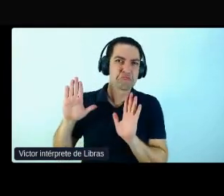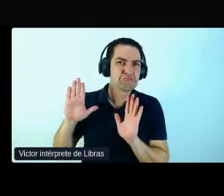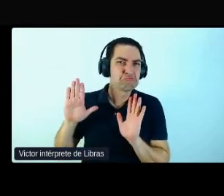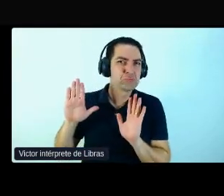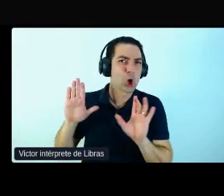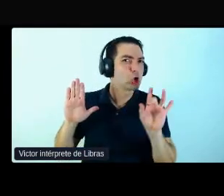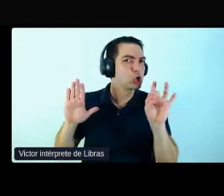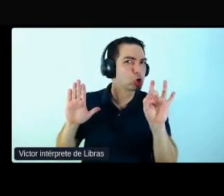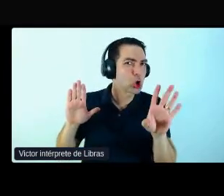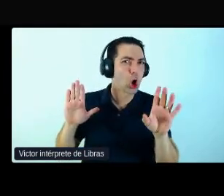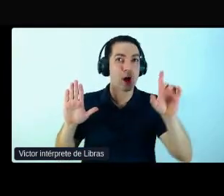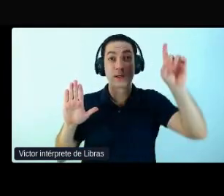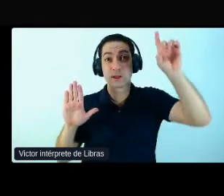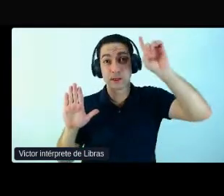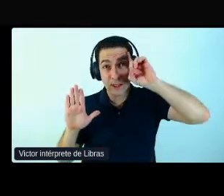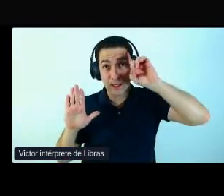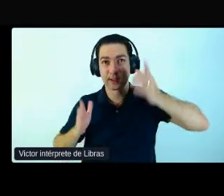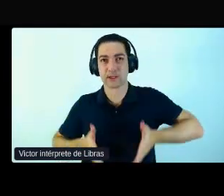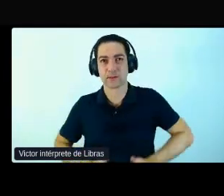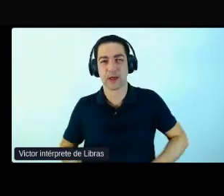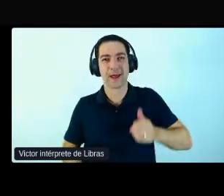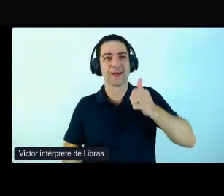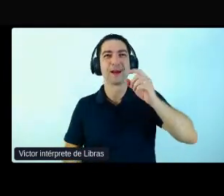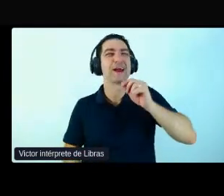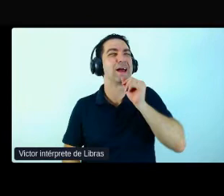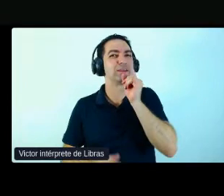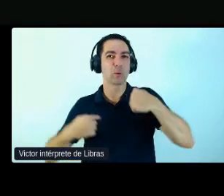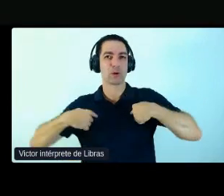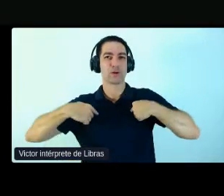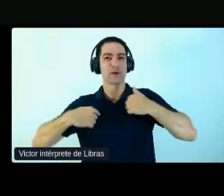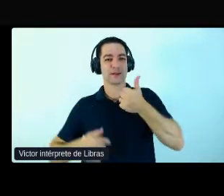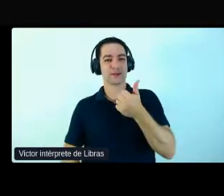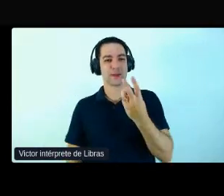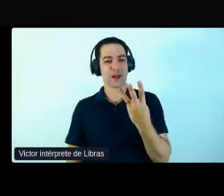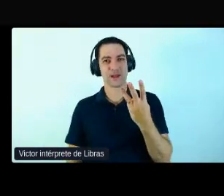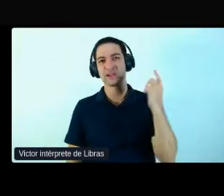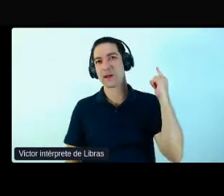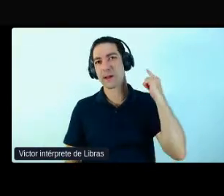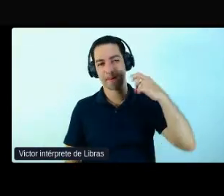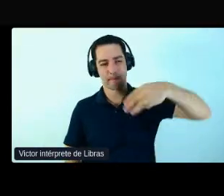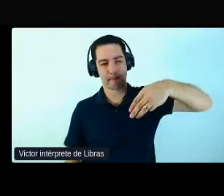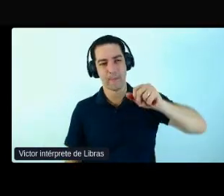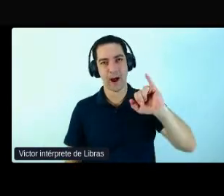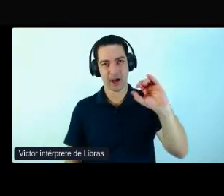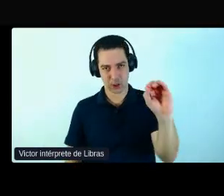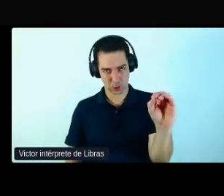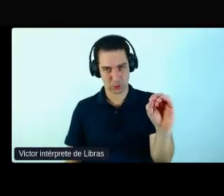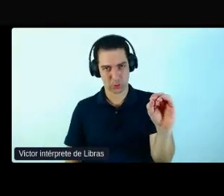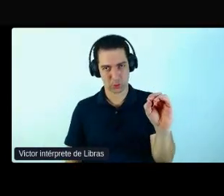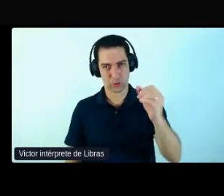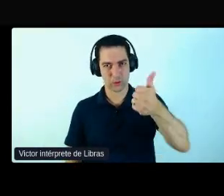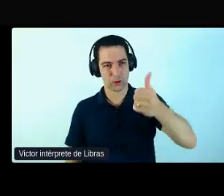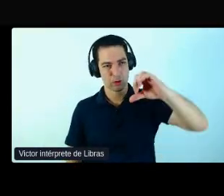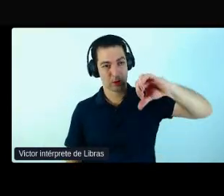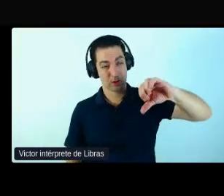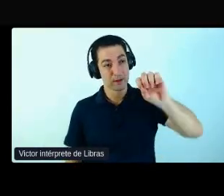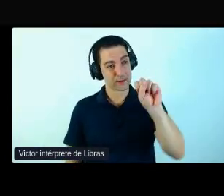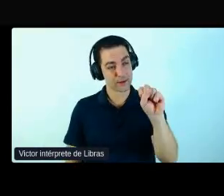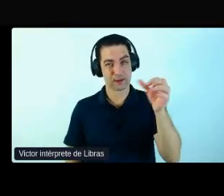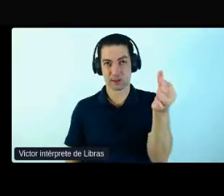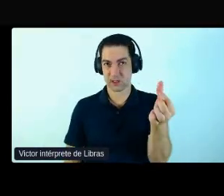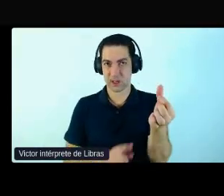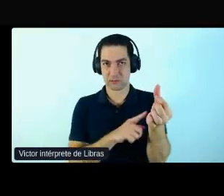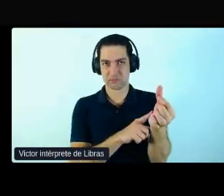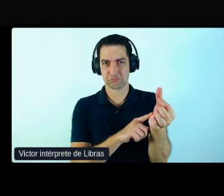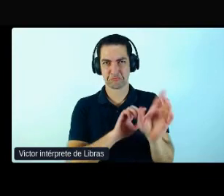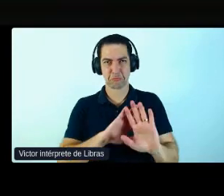minha, 13 de maio de 1996, só com isso eu não faço nada. Só que se eu for aplicar